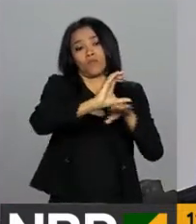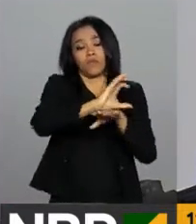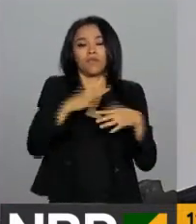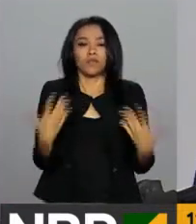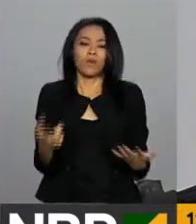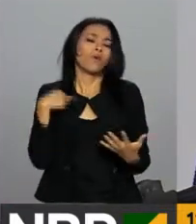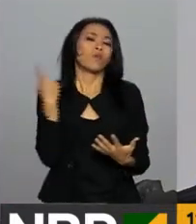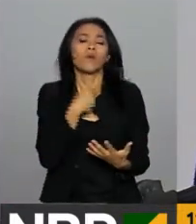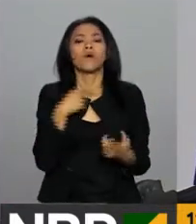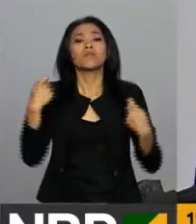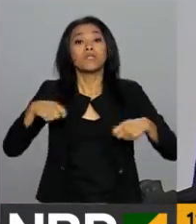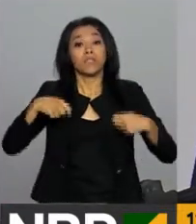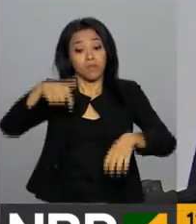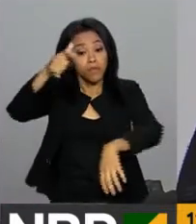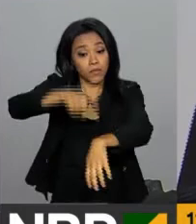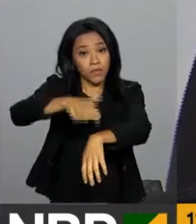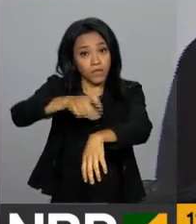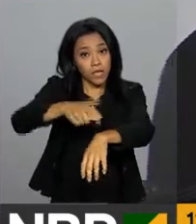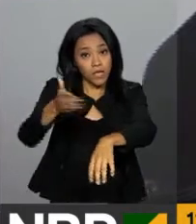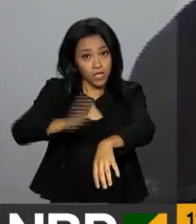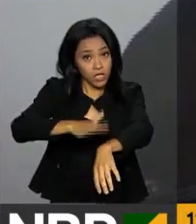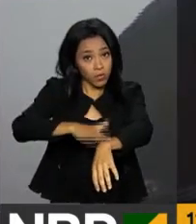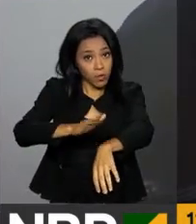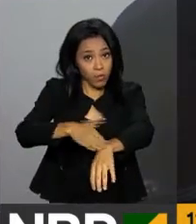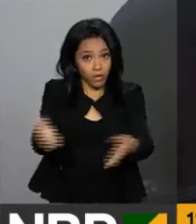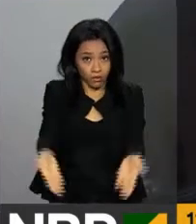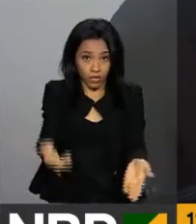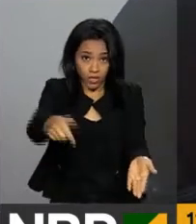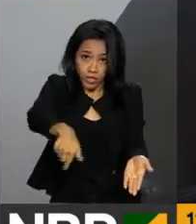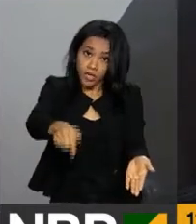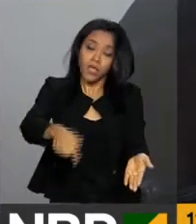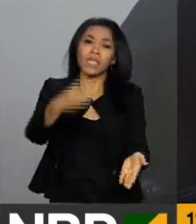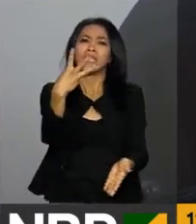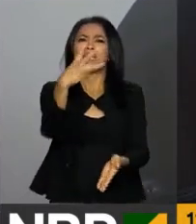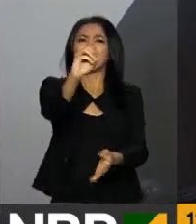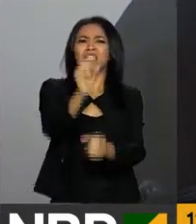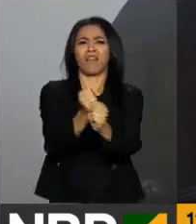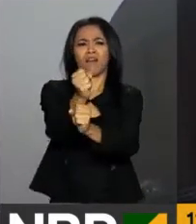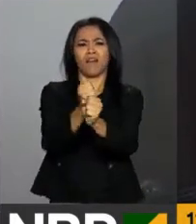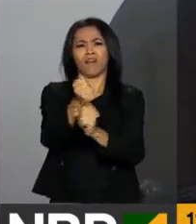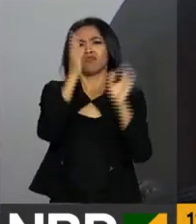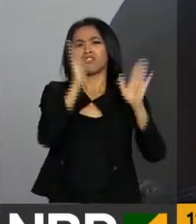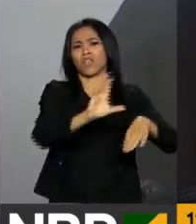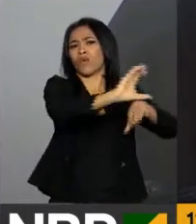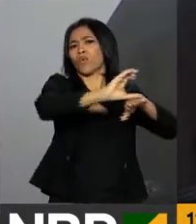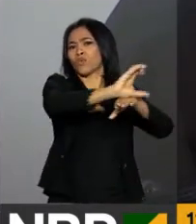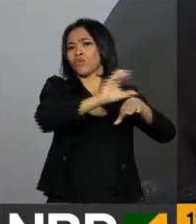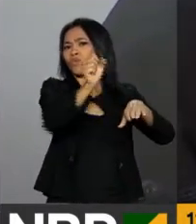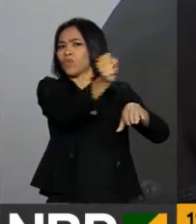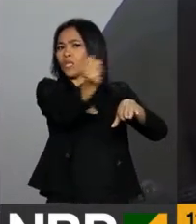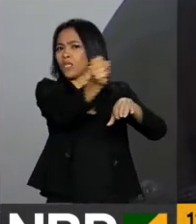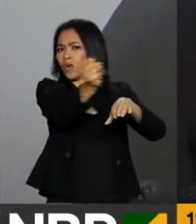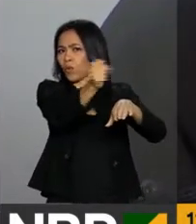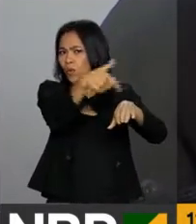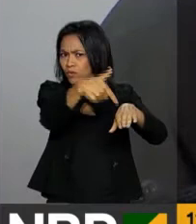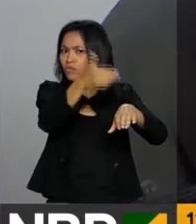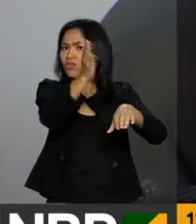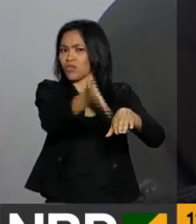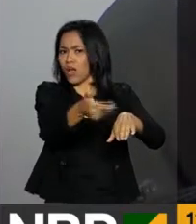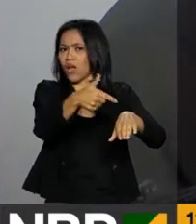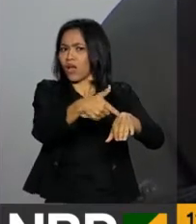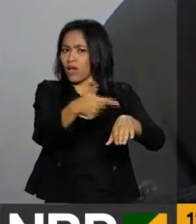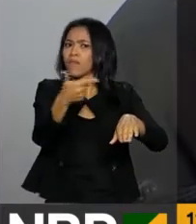precisamos neste momento quando fazemos 30 anos da concessão de 88 que é uma constituição embora detalhista